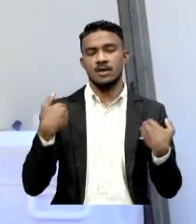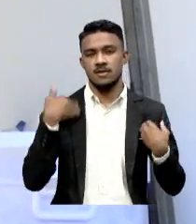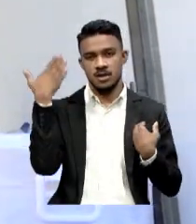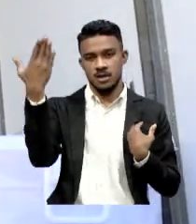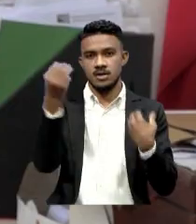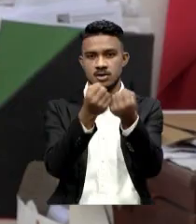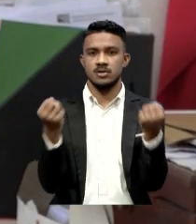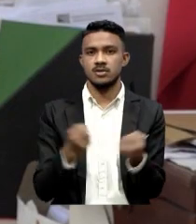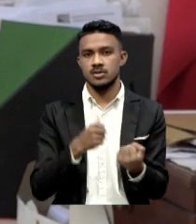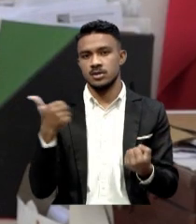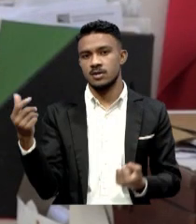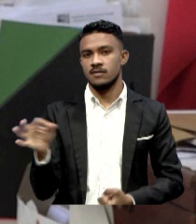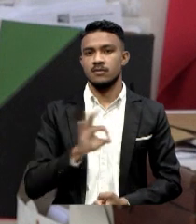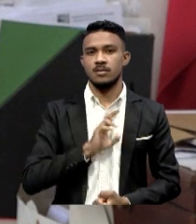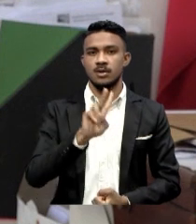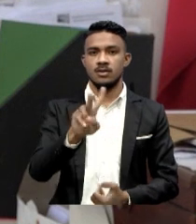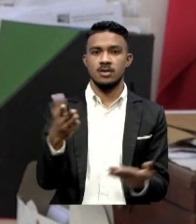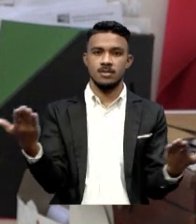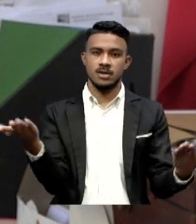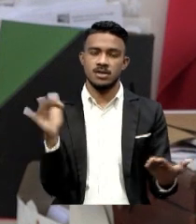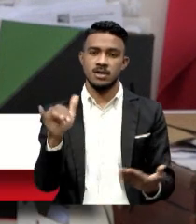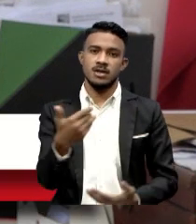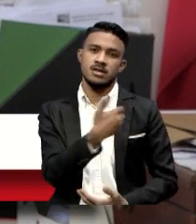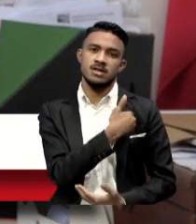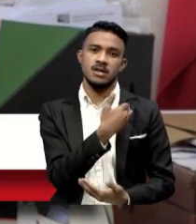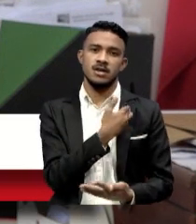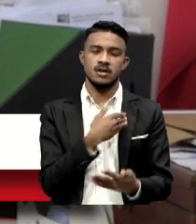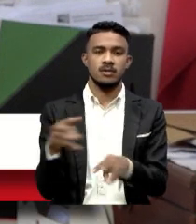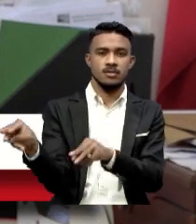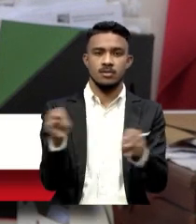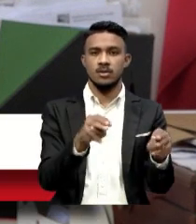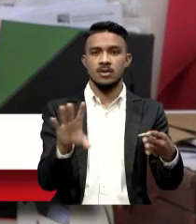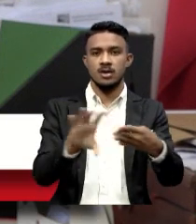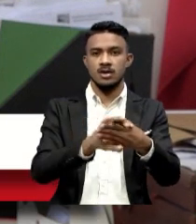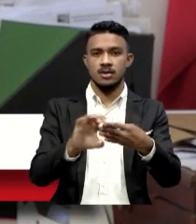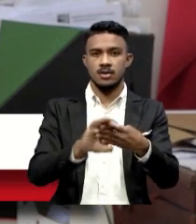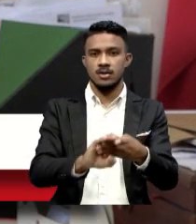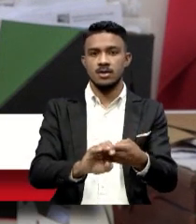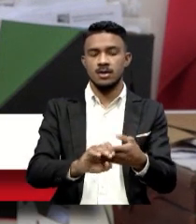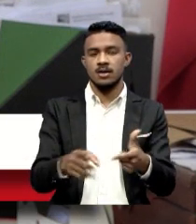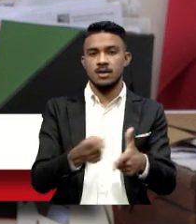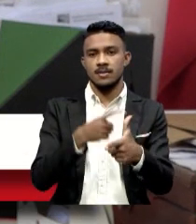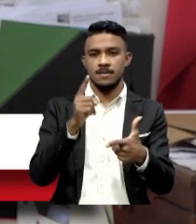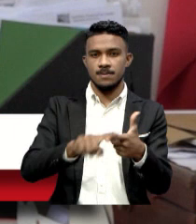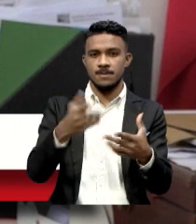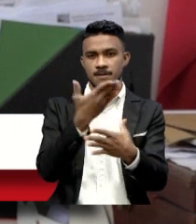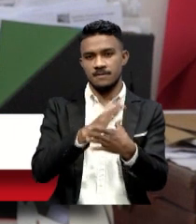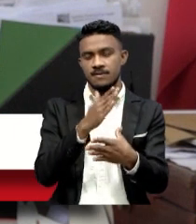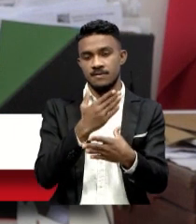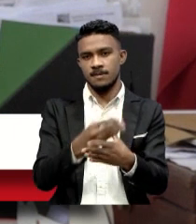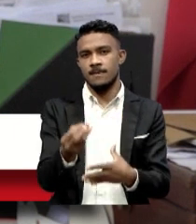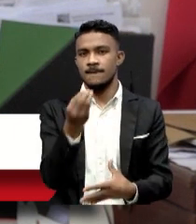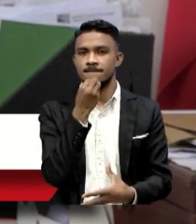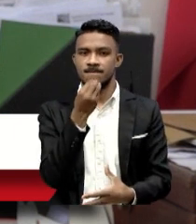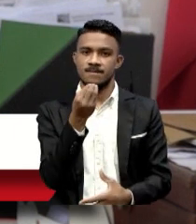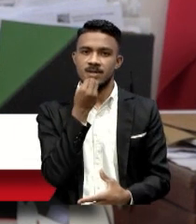Ya, Fomento 2, mas be sira sira kala transferência cartão eleitoral. Então, o programa Cesta Básica, agora dá uma segunda